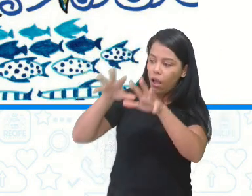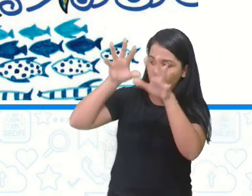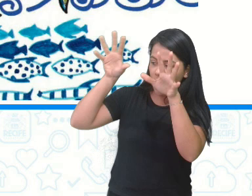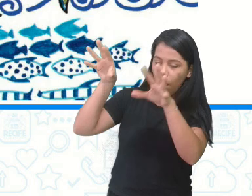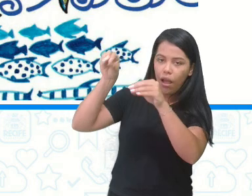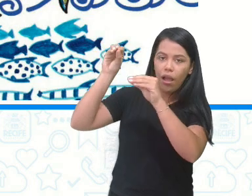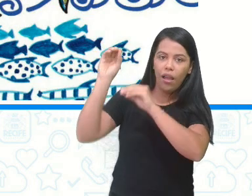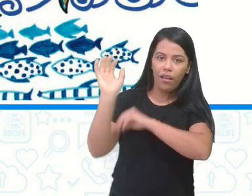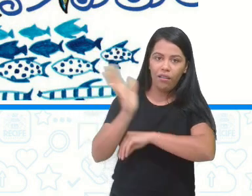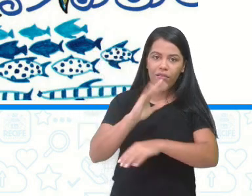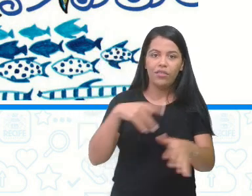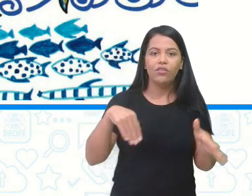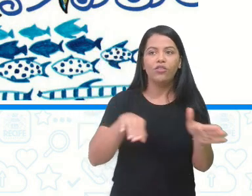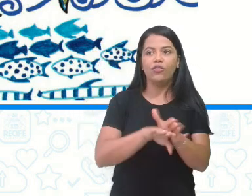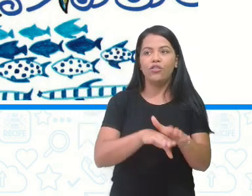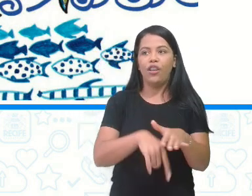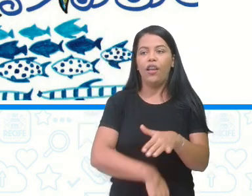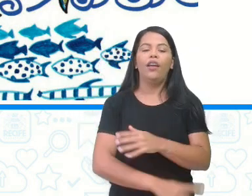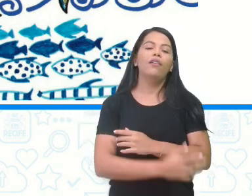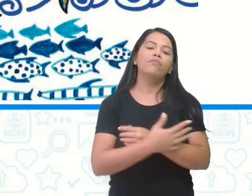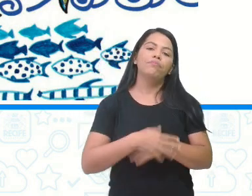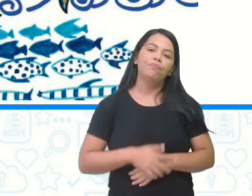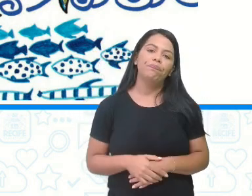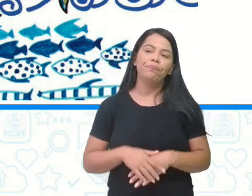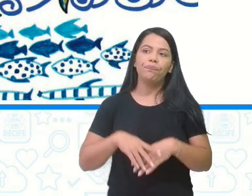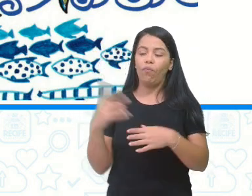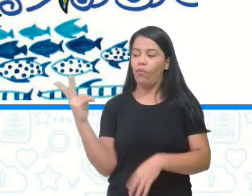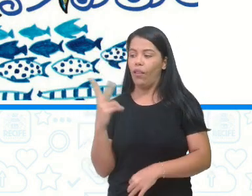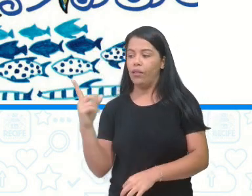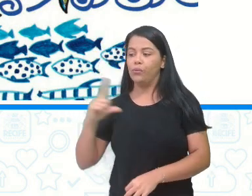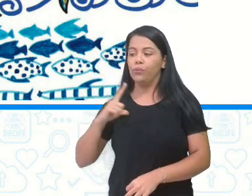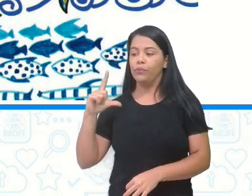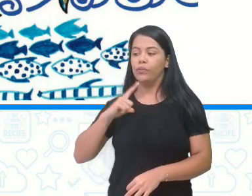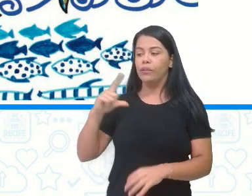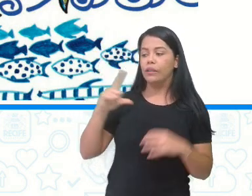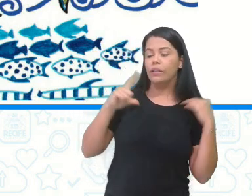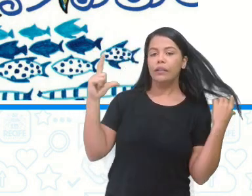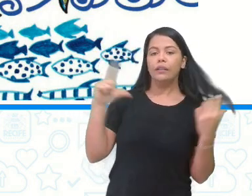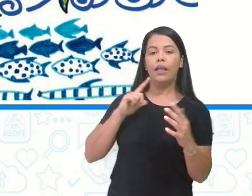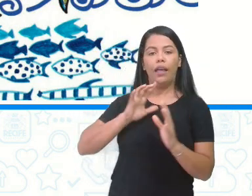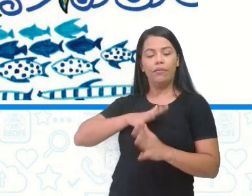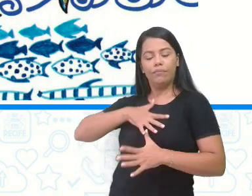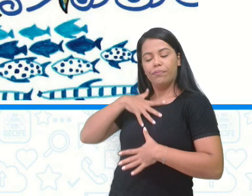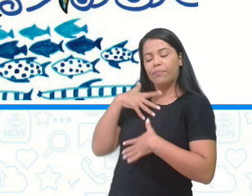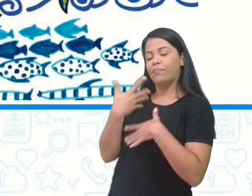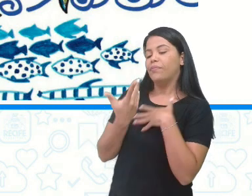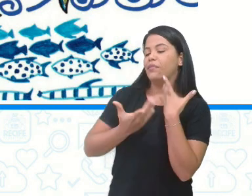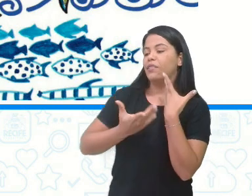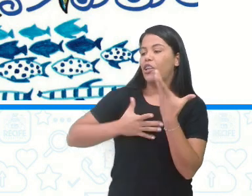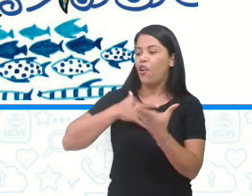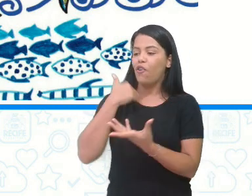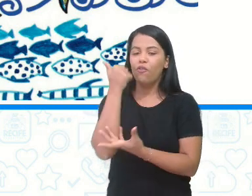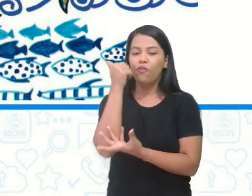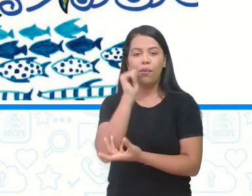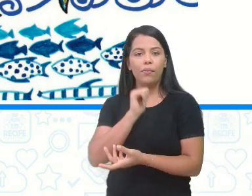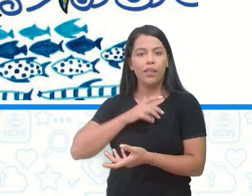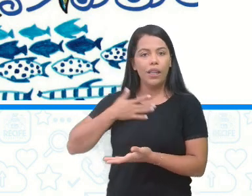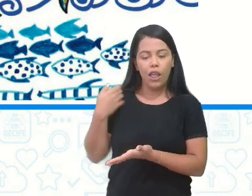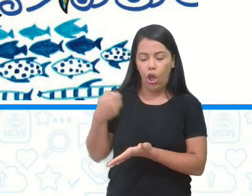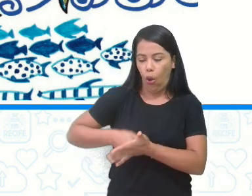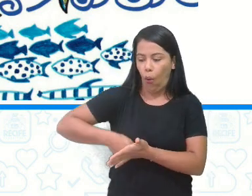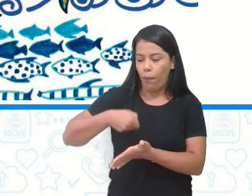mantêm um lado feminino sedutor, obrigando os pescadores a, todos os anos,